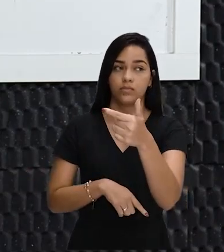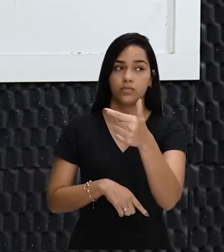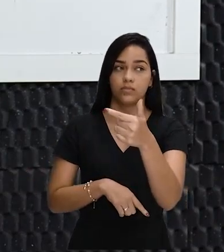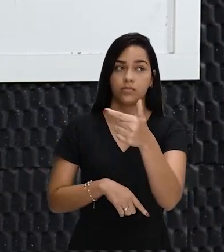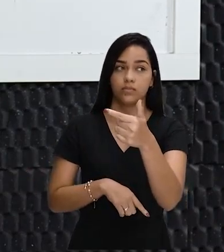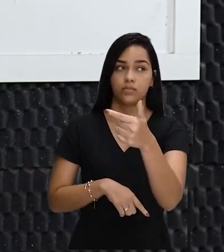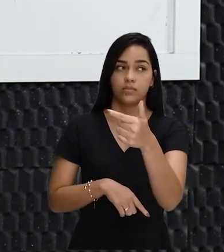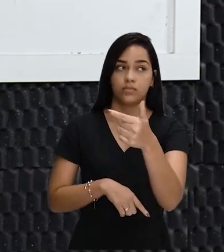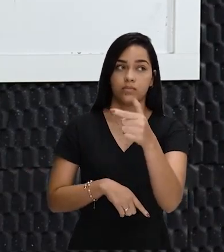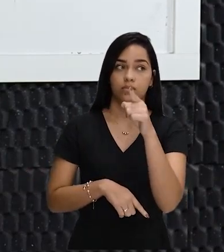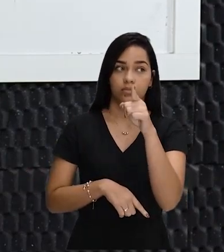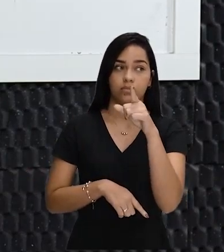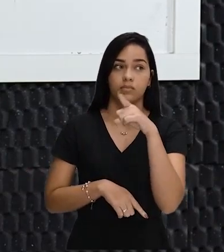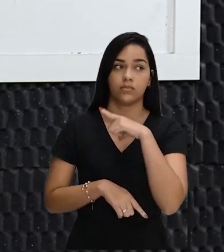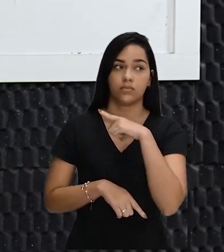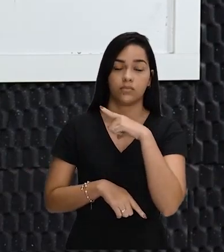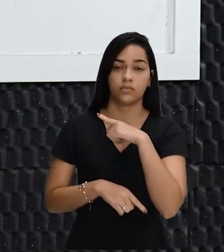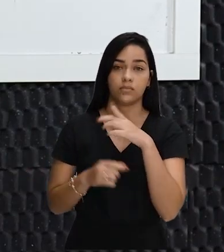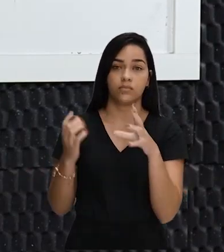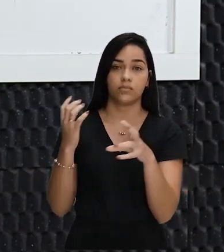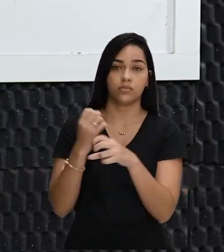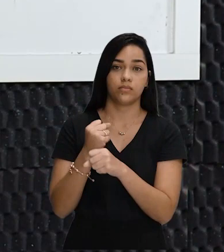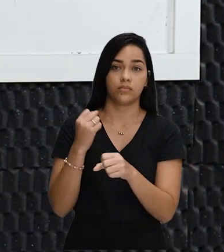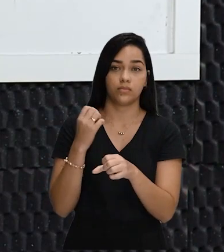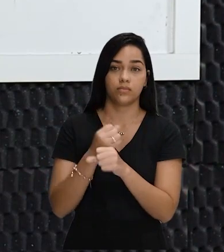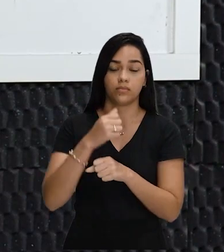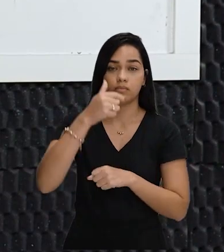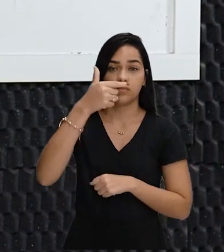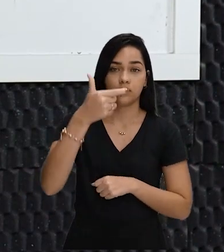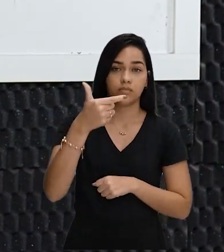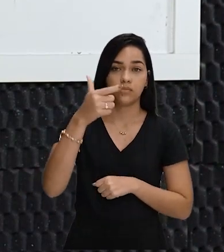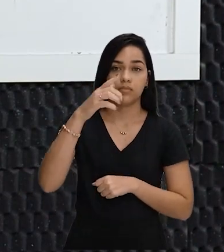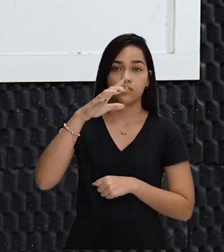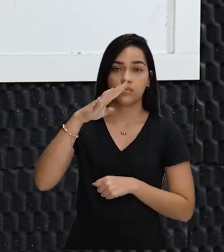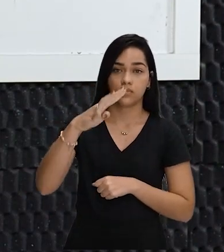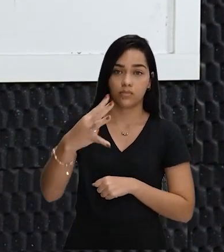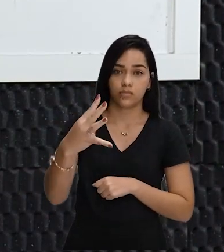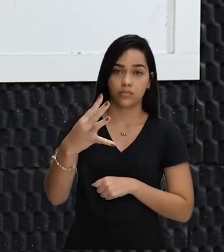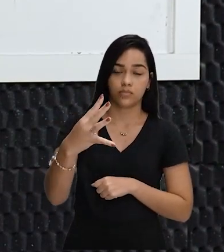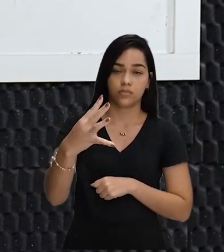Então você tem aqui um total de 24